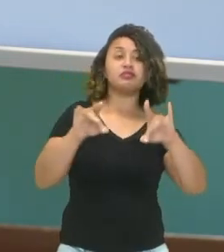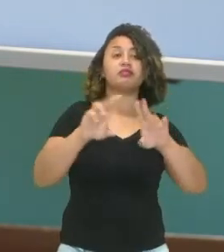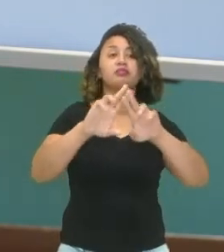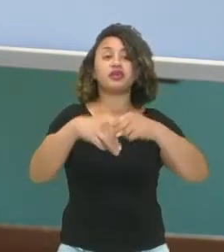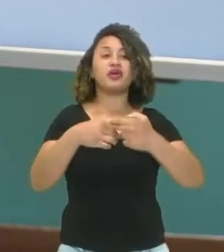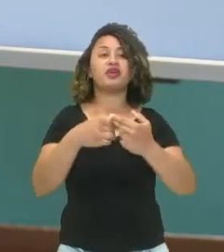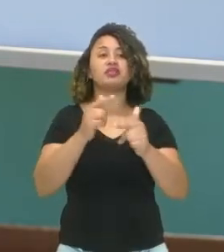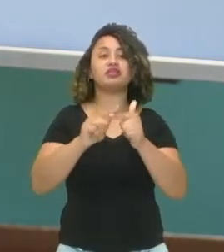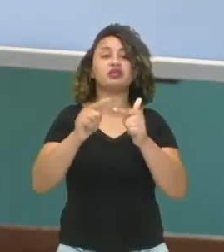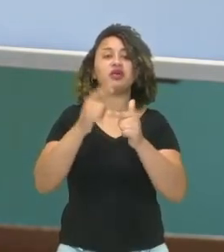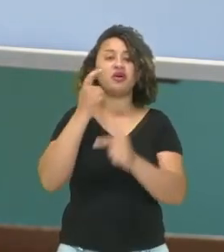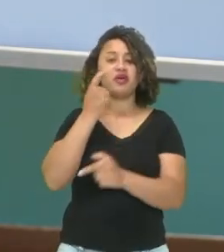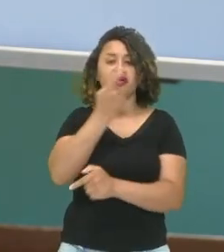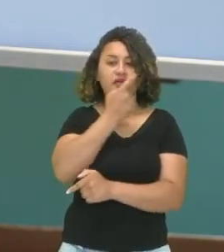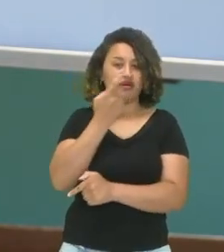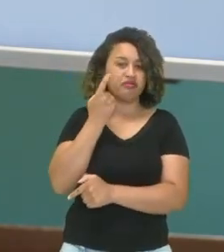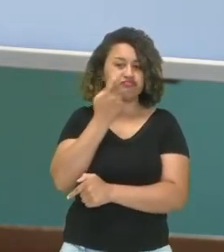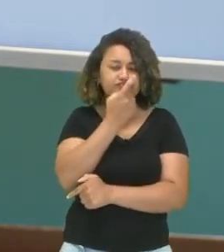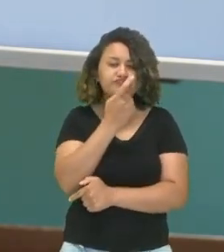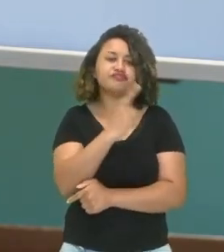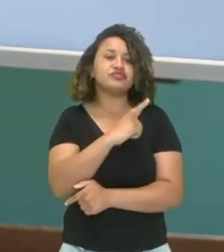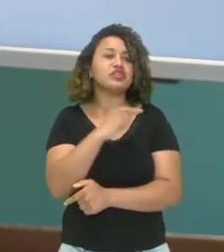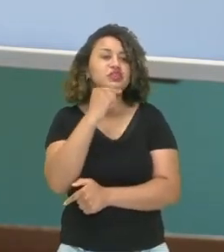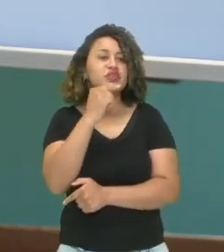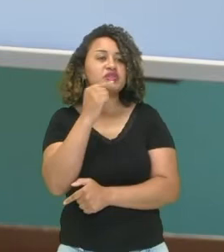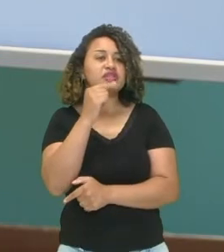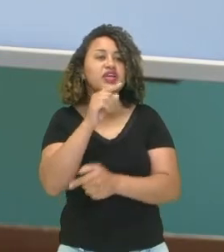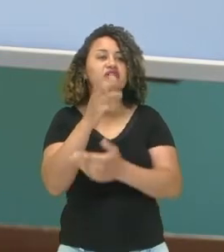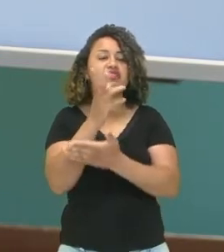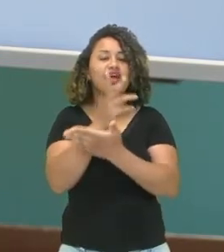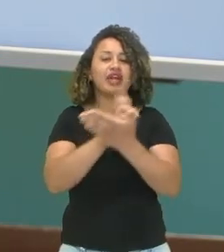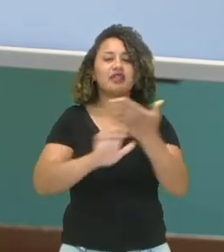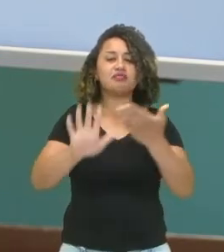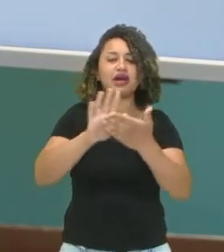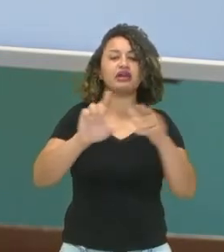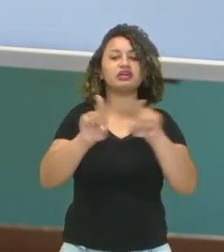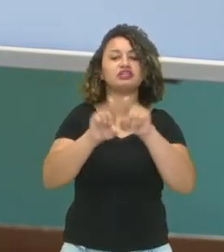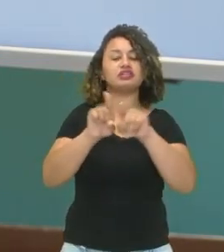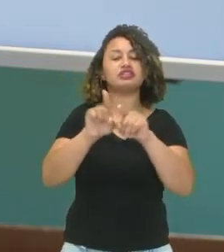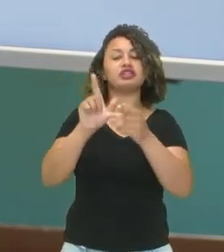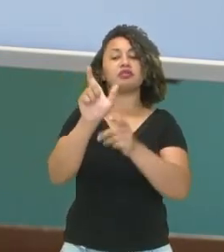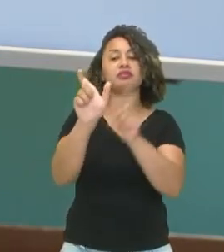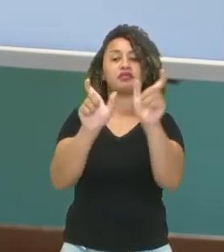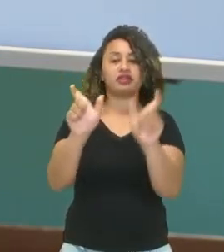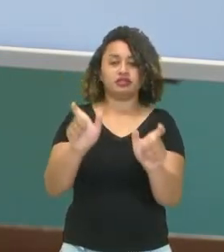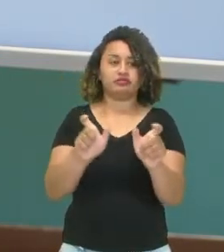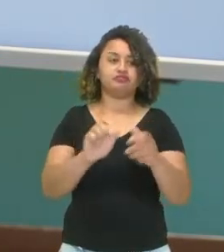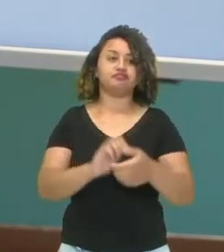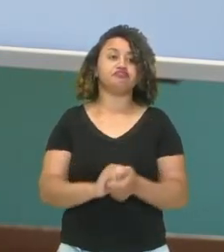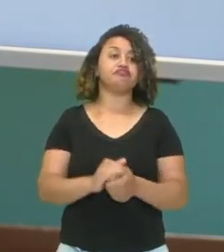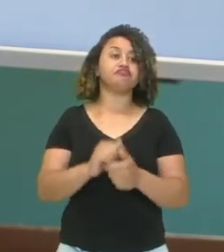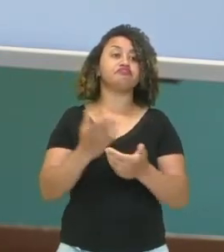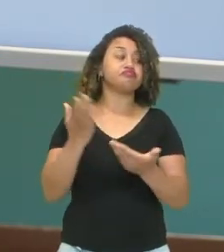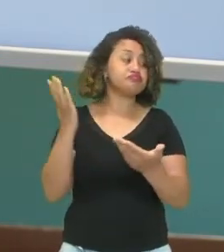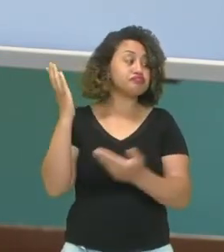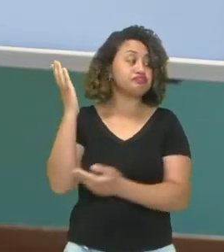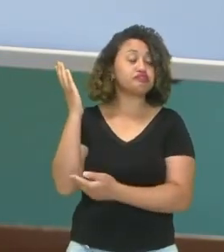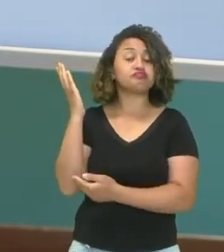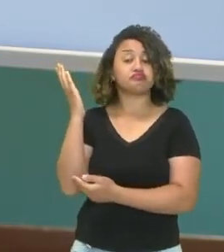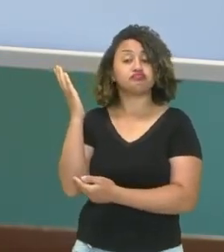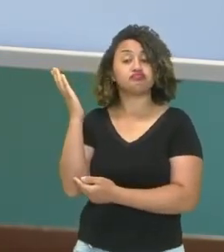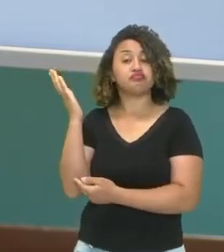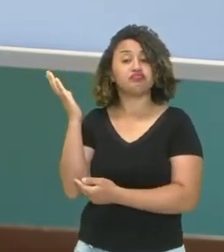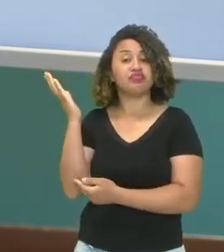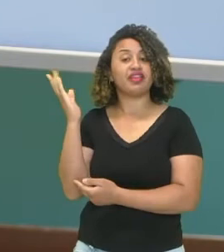ele não conseguia ver as figuras e as palavras do quadro negro. E aqui é uma representação da Guerra dos 100 Anos, na qual um importante